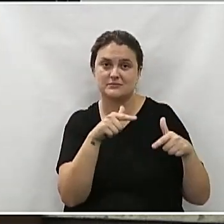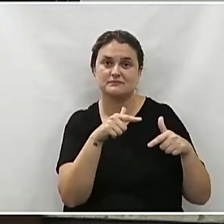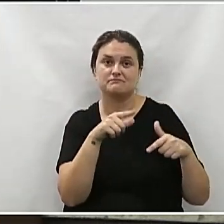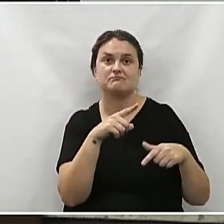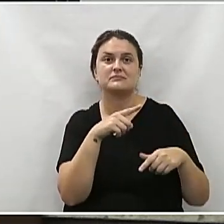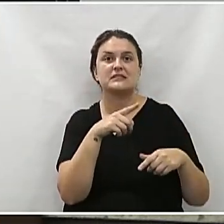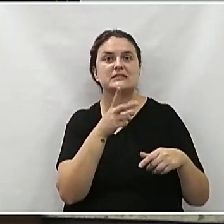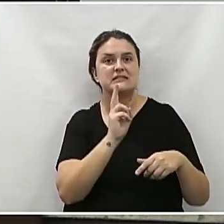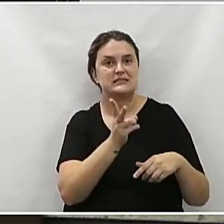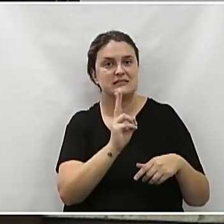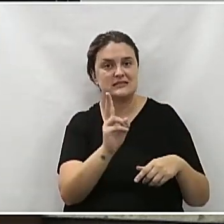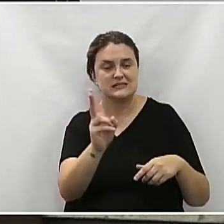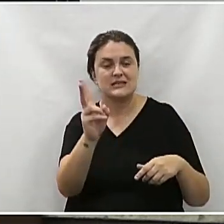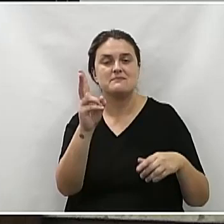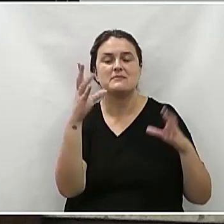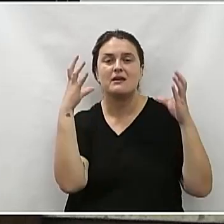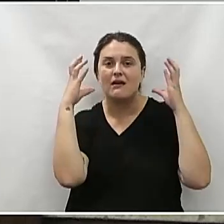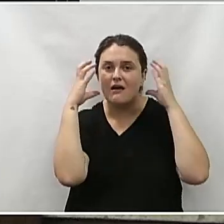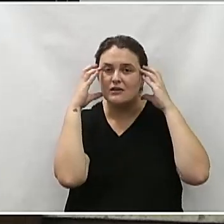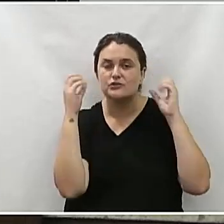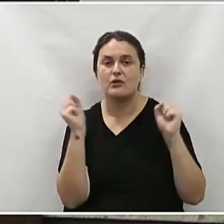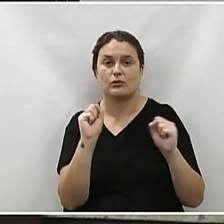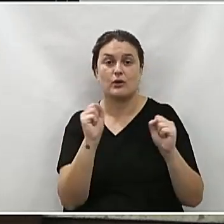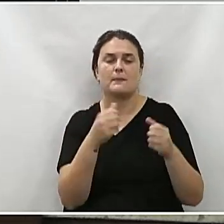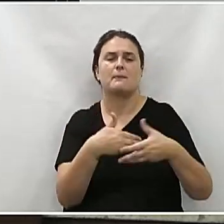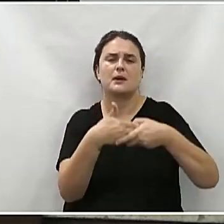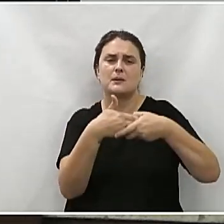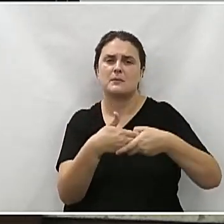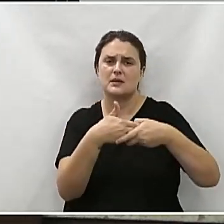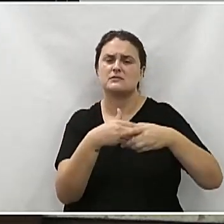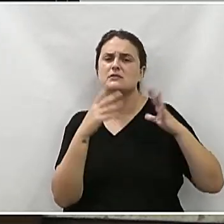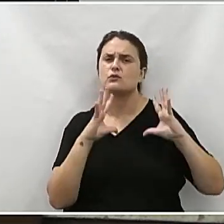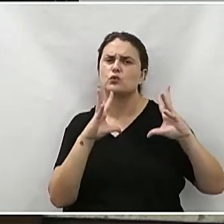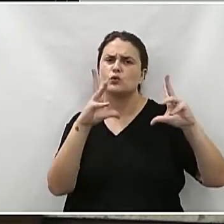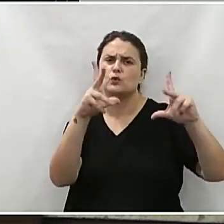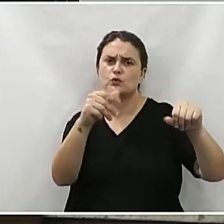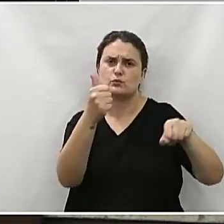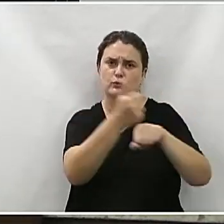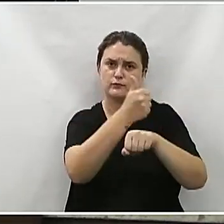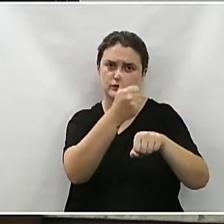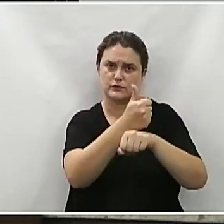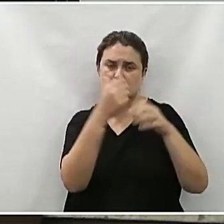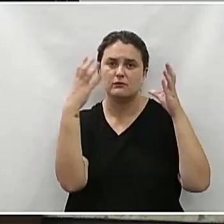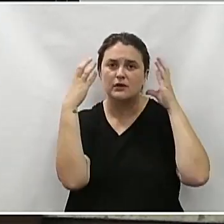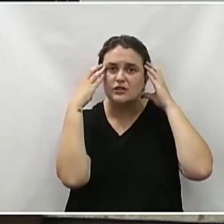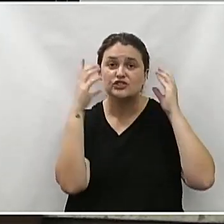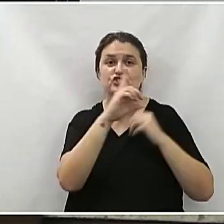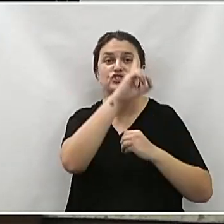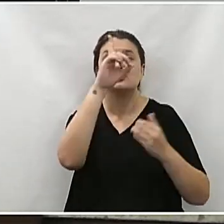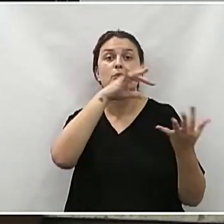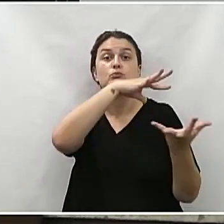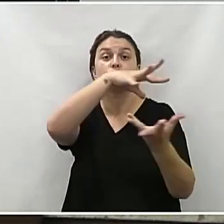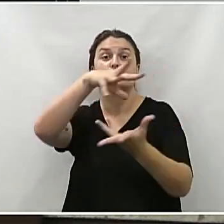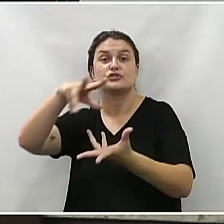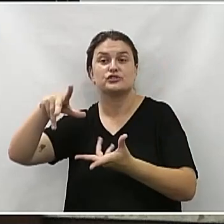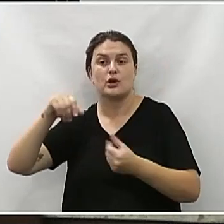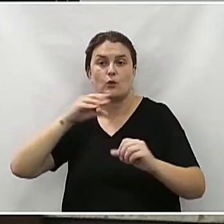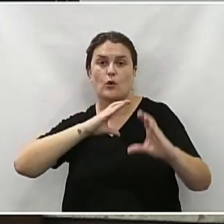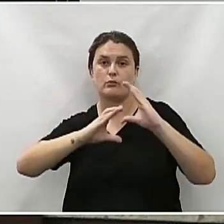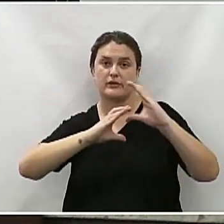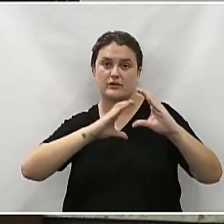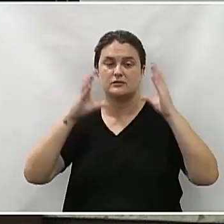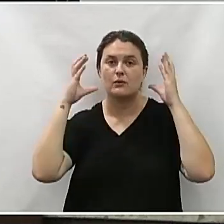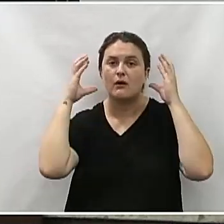uma audiência incrível então parabenizar aí pelo dia mundial desse veículo tão